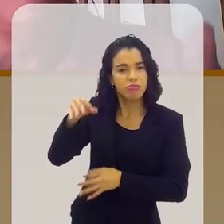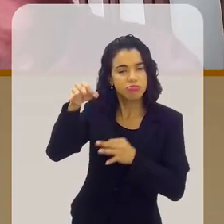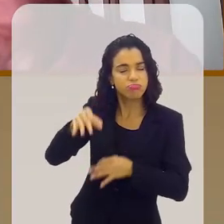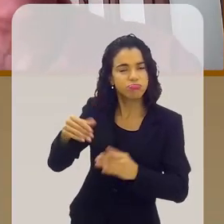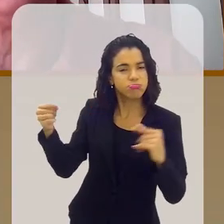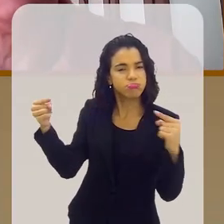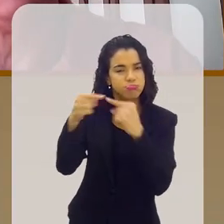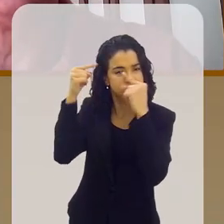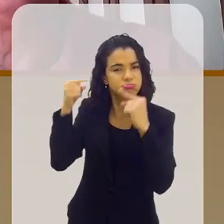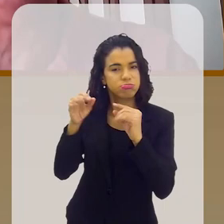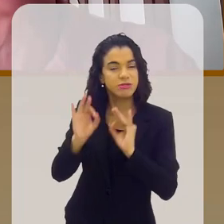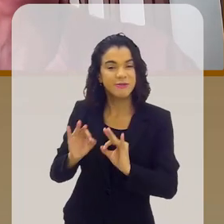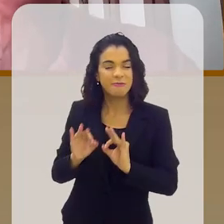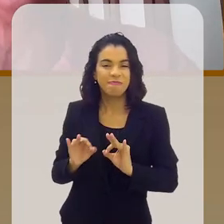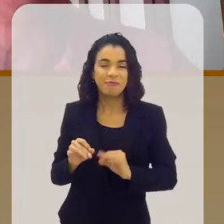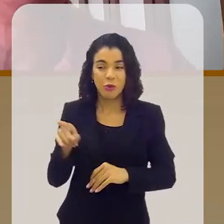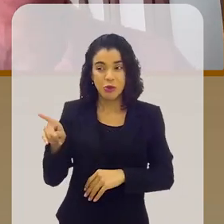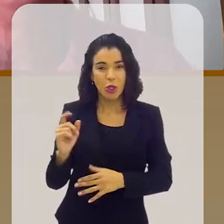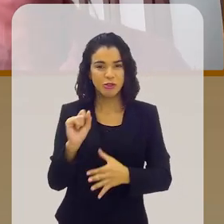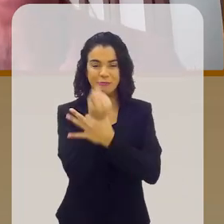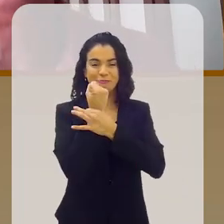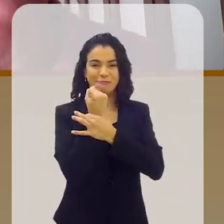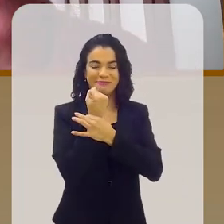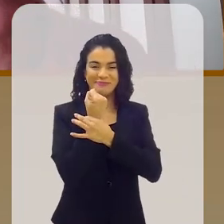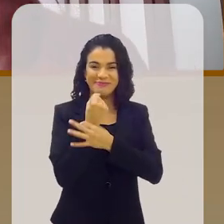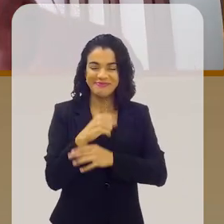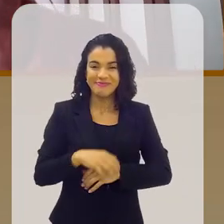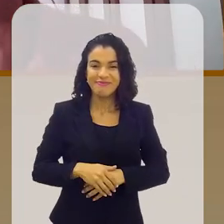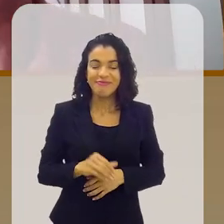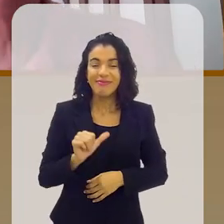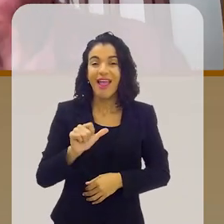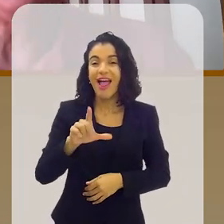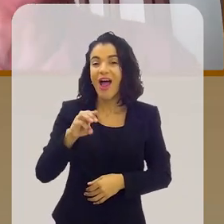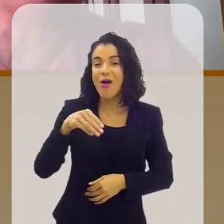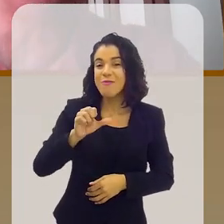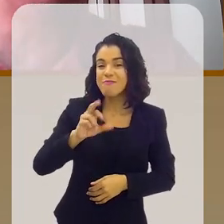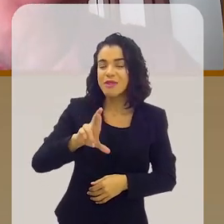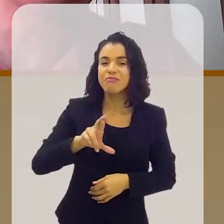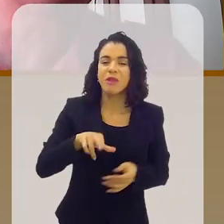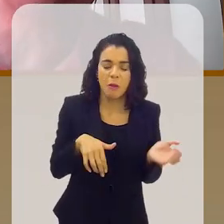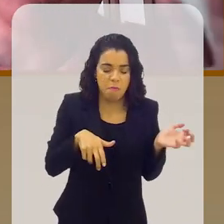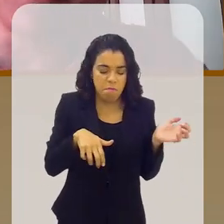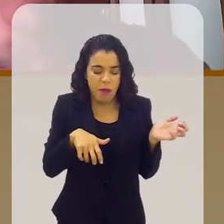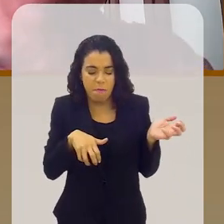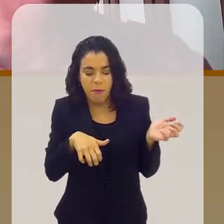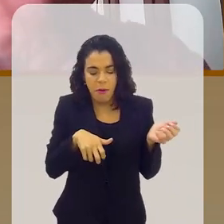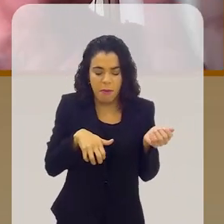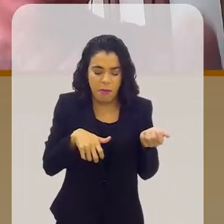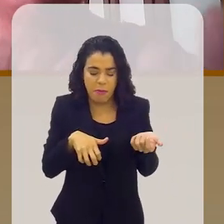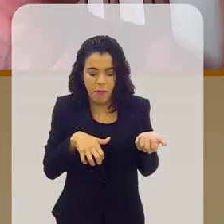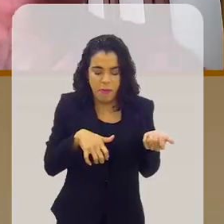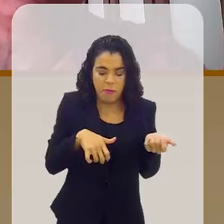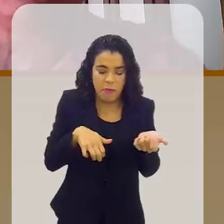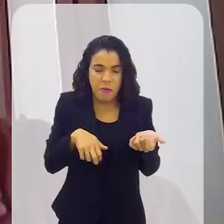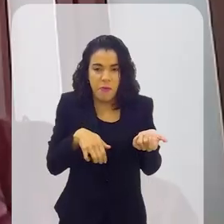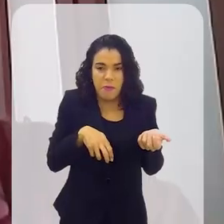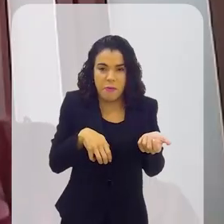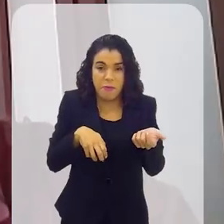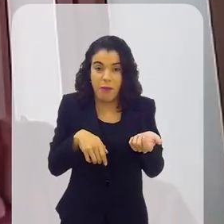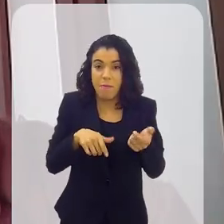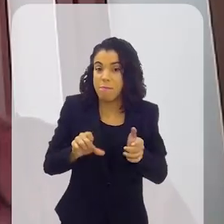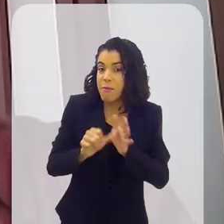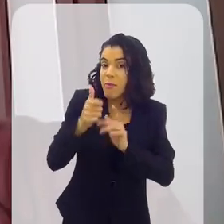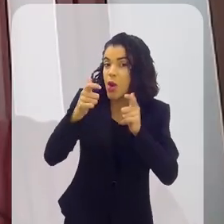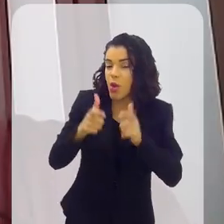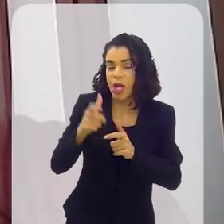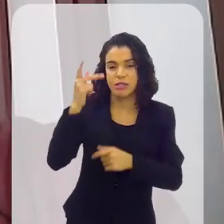que dizem Com no livro que conhecimento de causa. é conhecimento de causa. E aí o Almir tocava banjo no Originais.